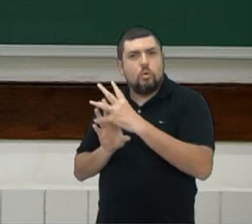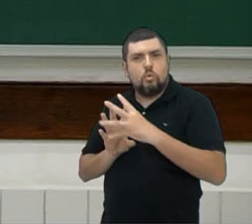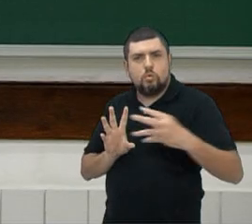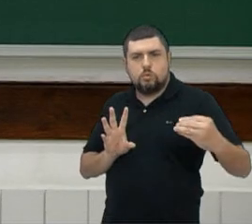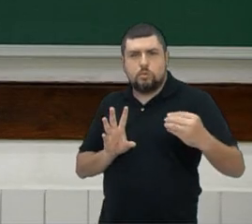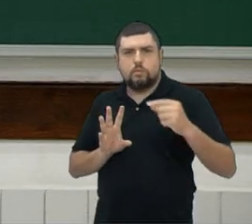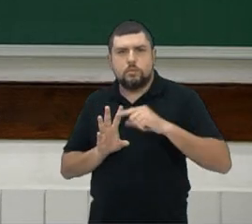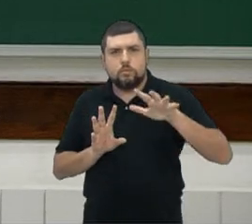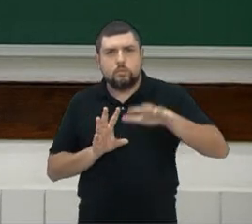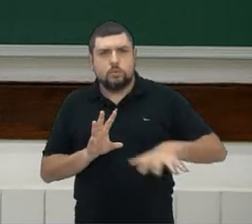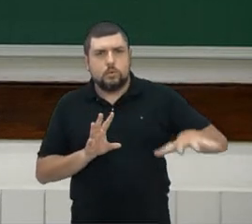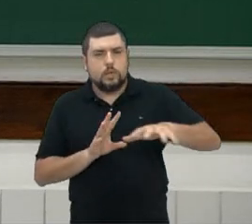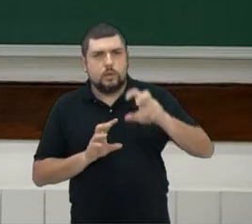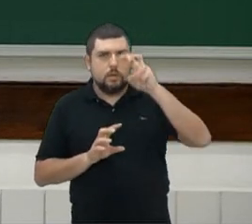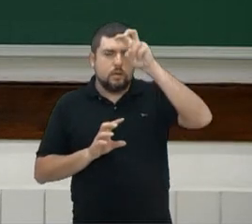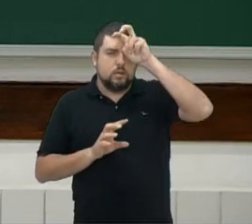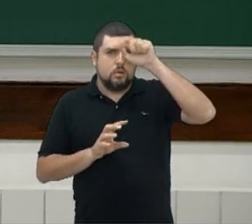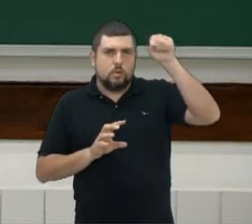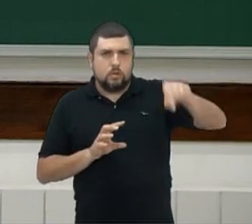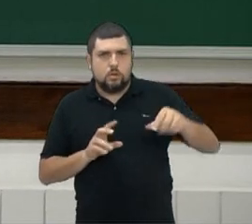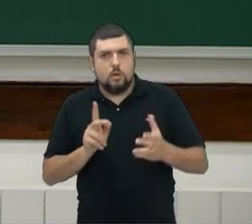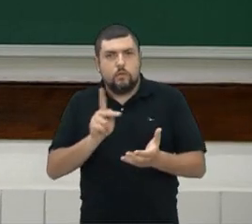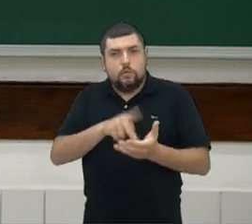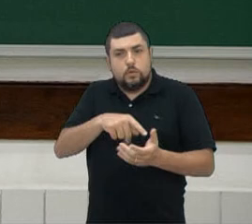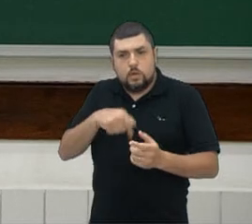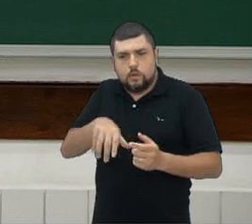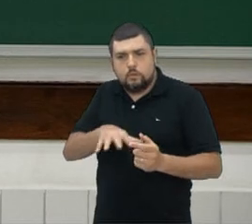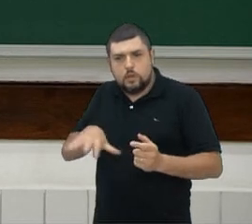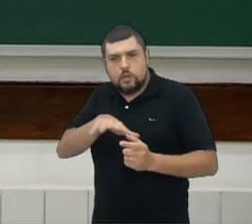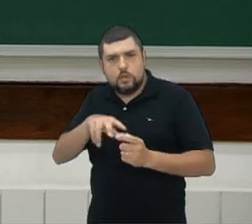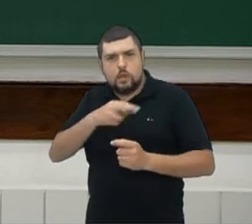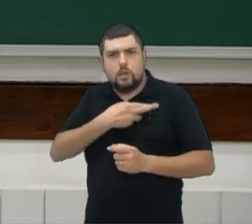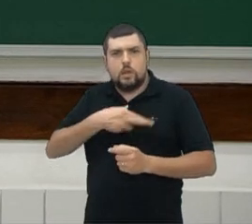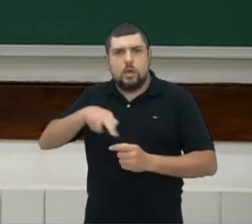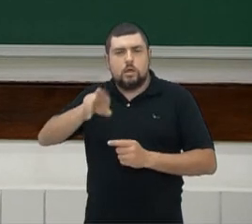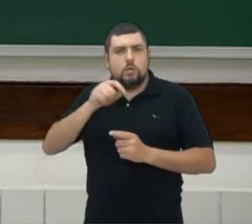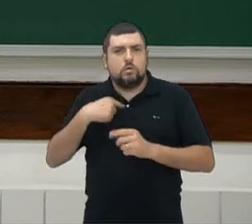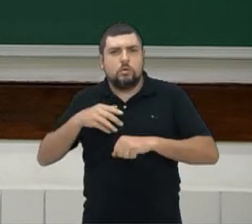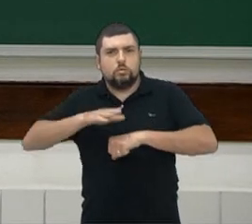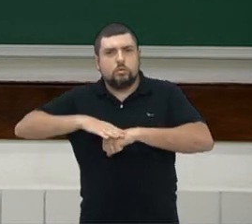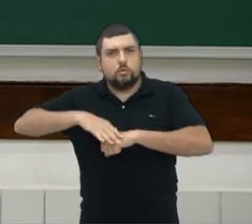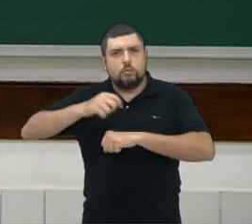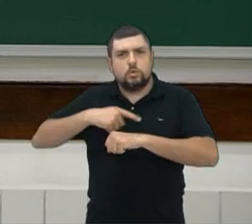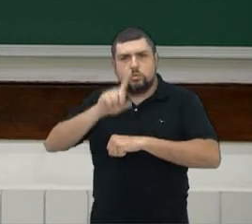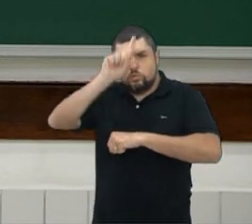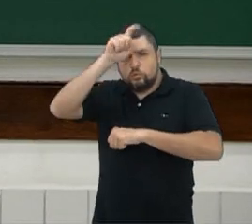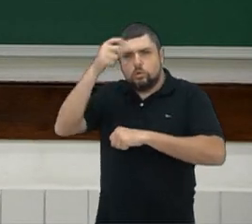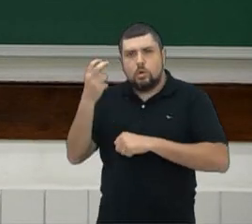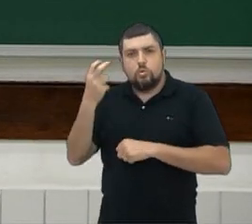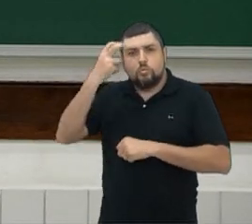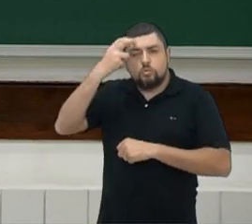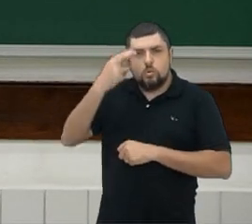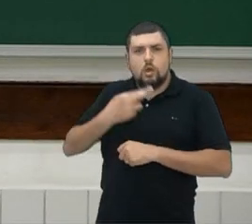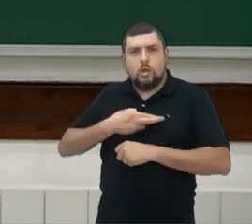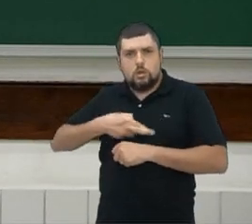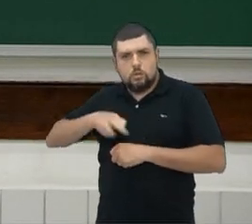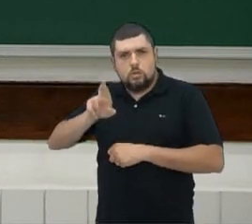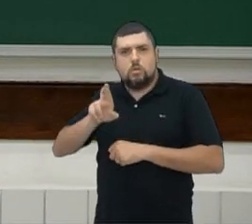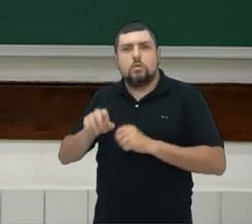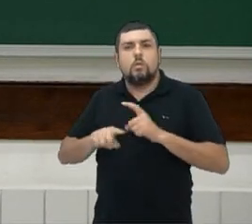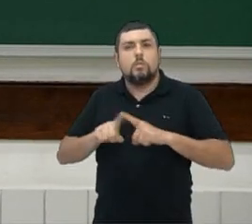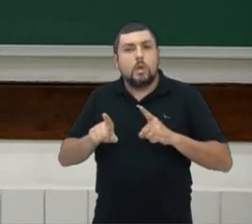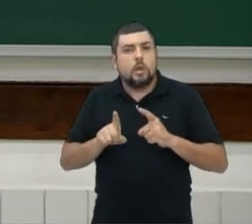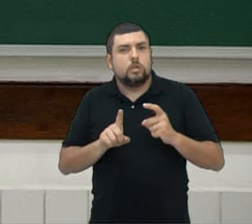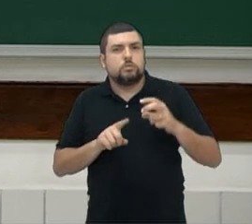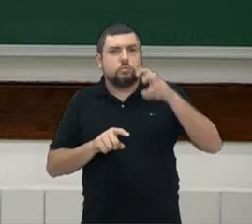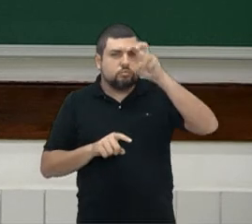errado pensarmos assim. Tem forte influência, mas os cuxitas criaram a sua própria cultura, a sua própria religião. Mas tem forte influência